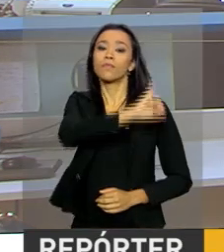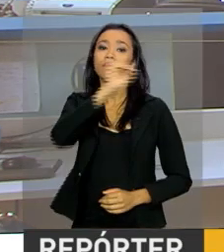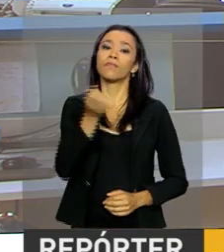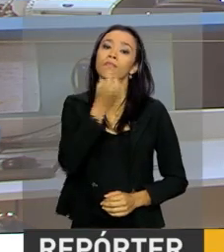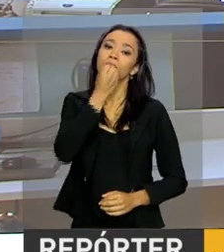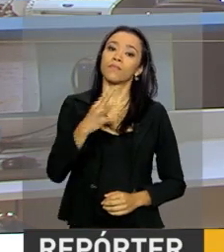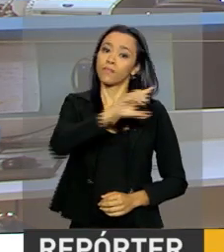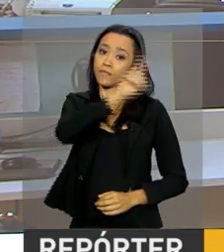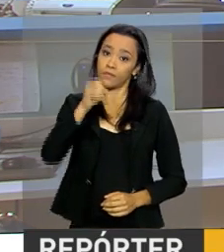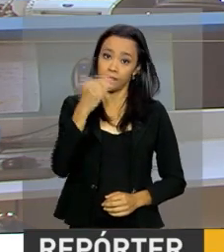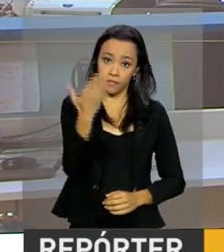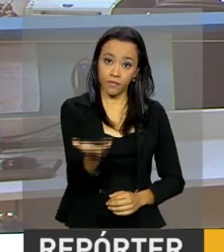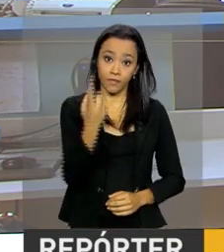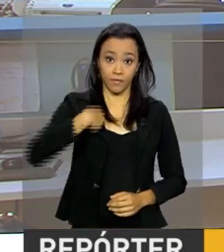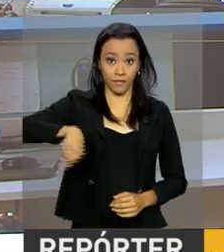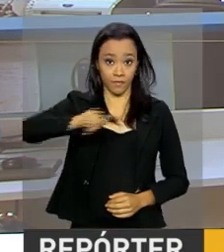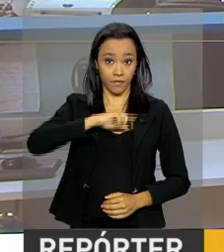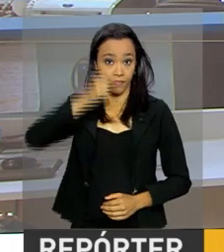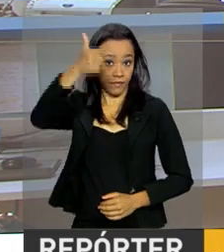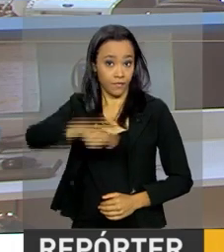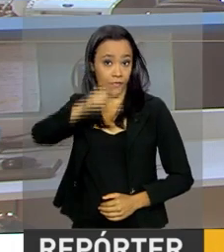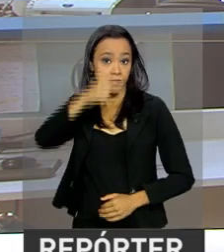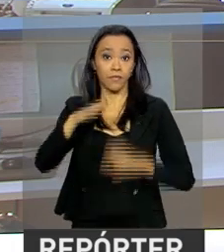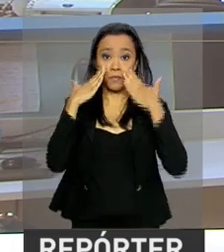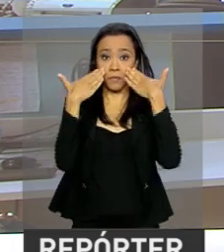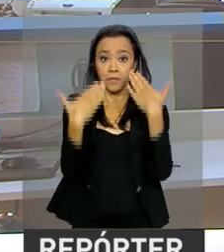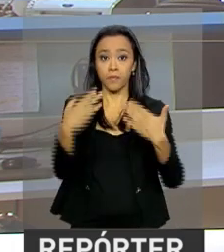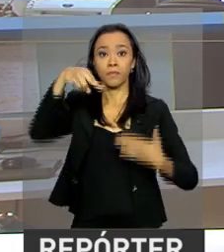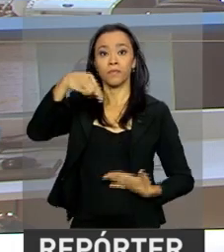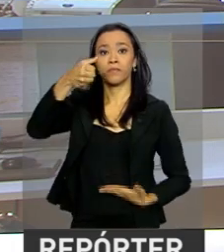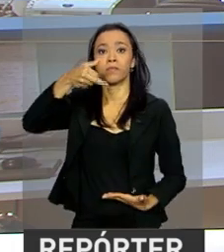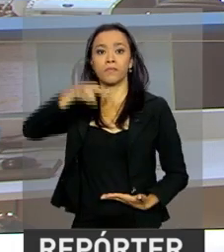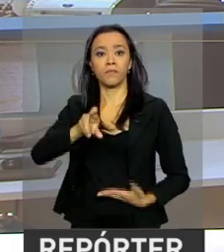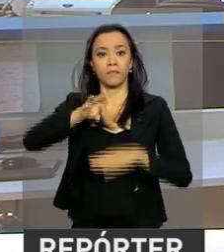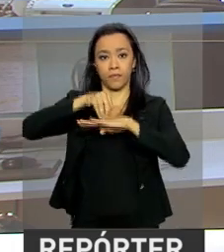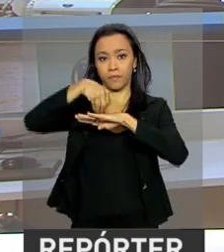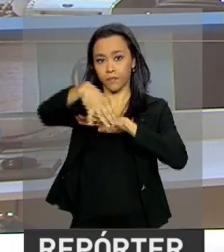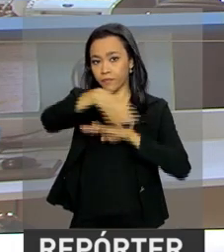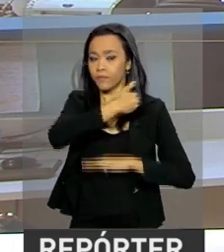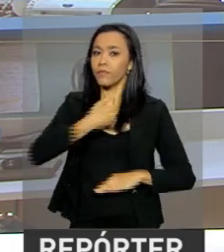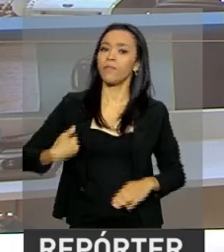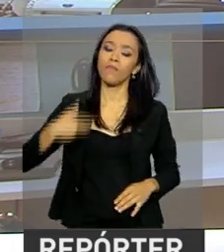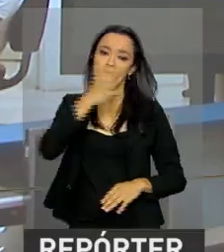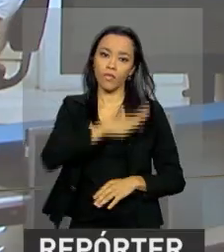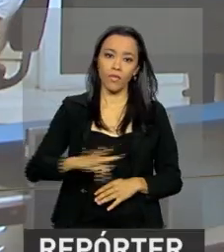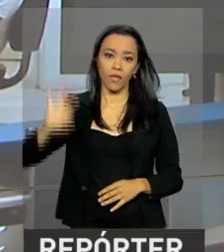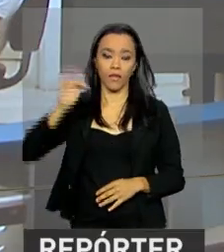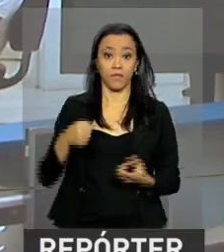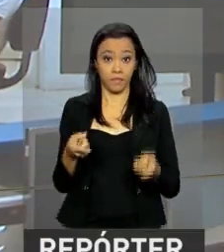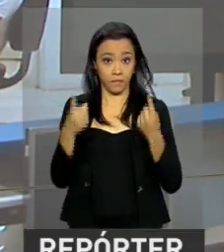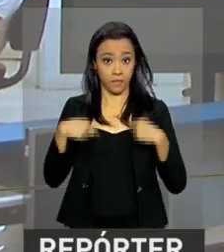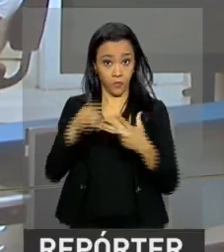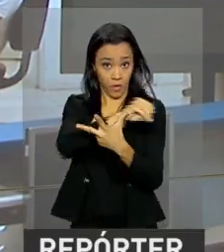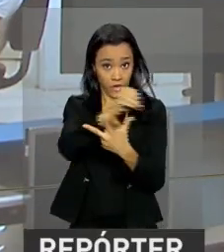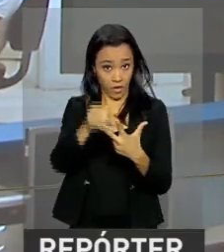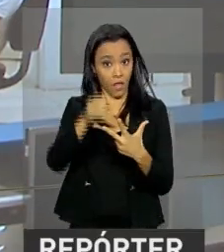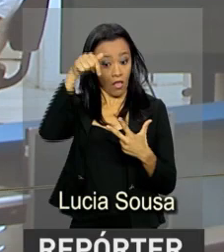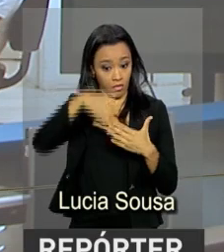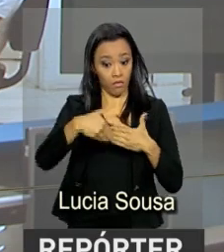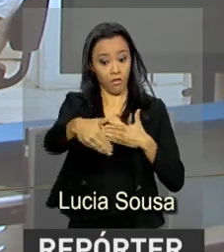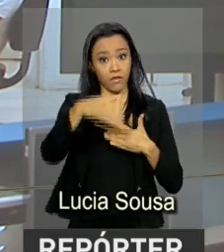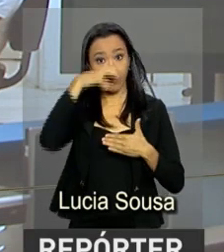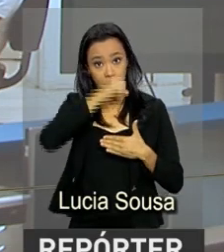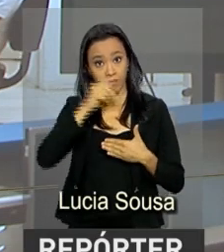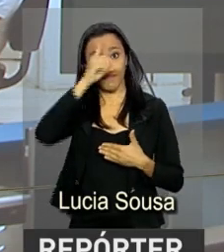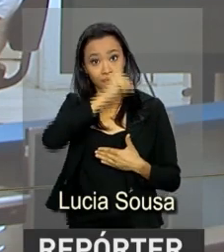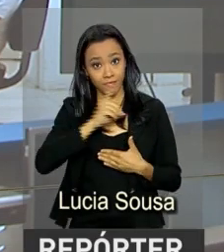Olá, um bom dia para você. Estamos de volta com o repórter NBR e as notícias do governo federal. O Enem é nesse fim de semana